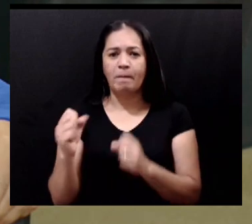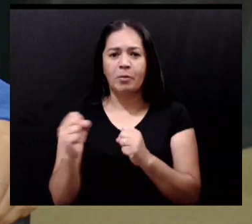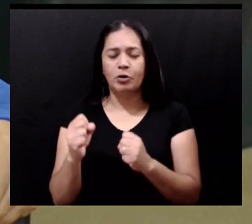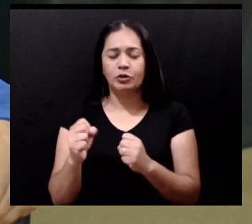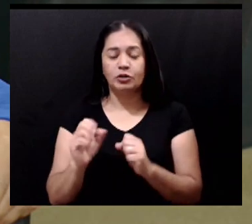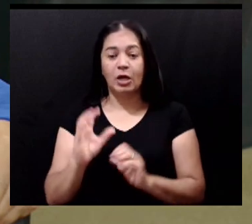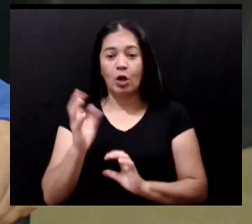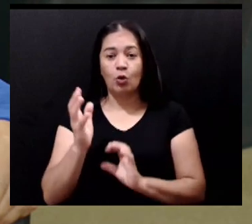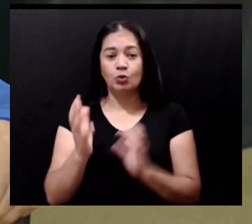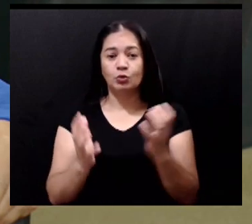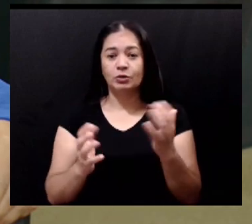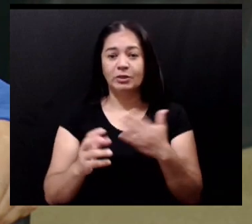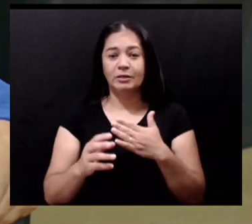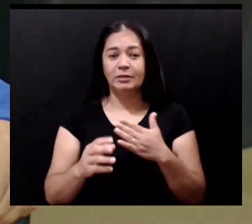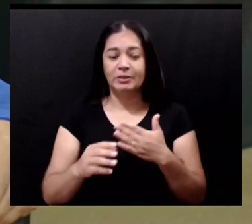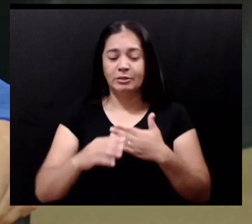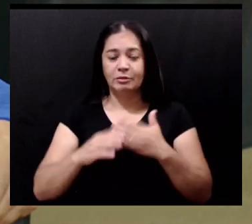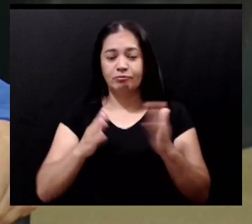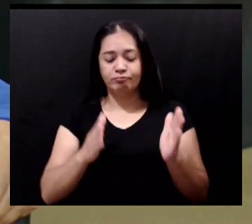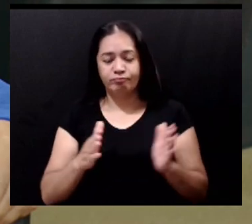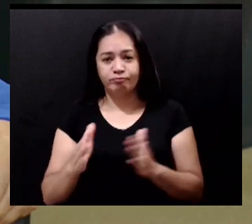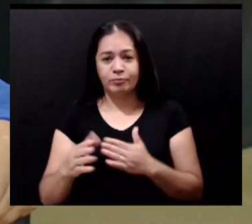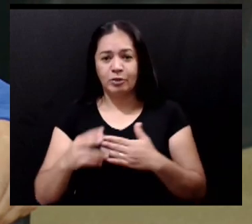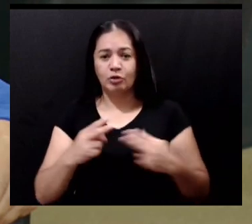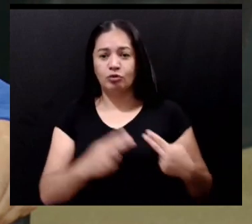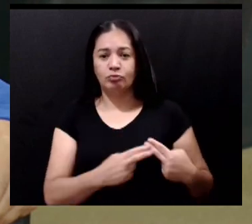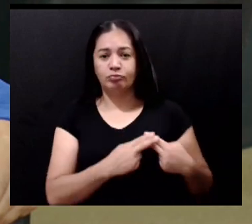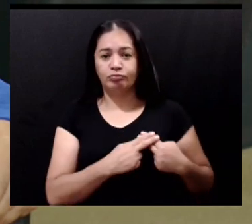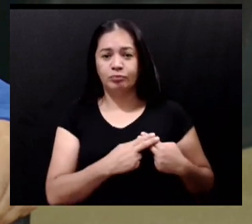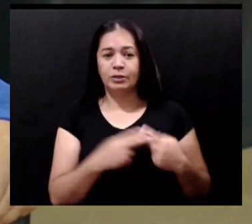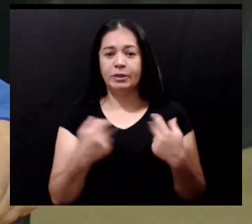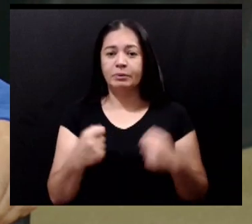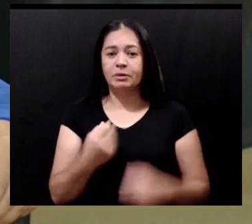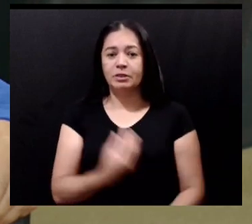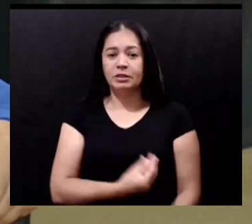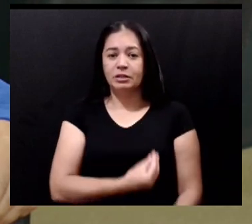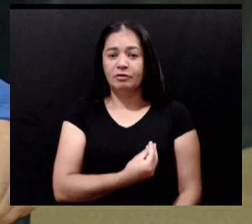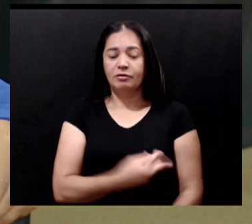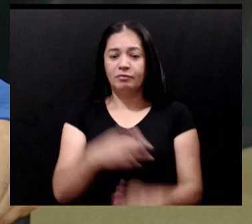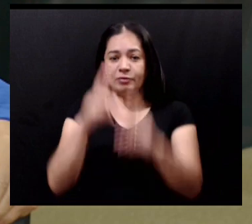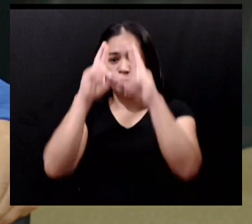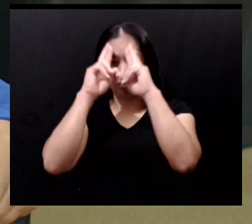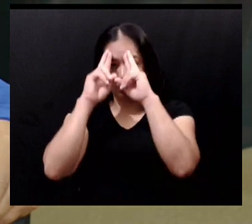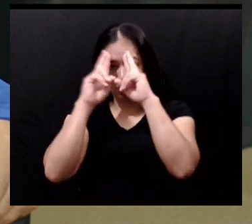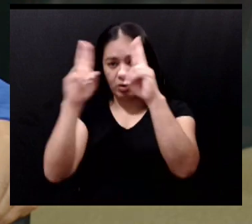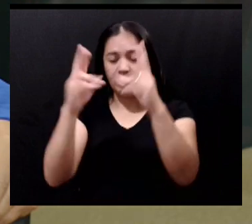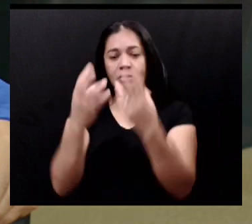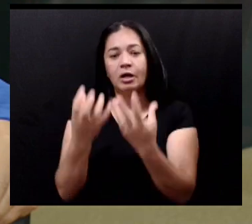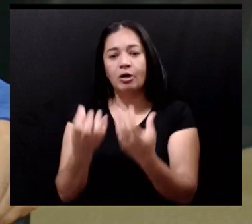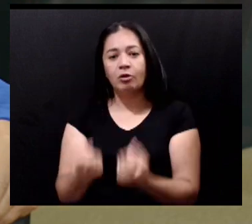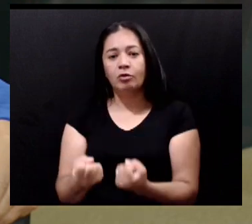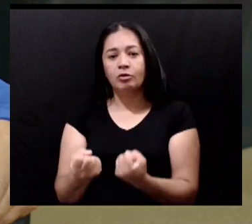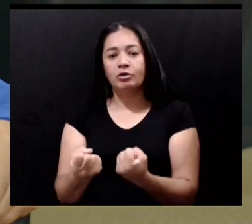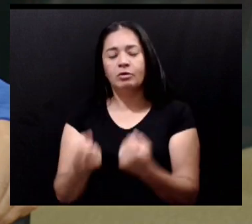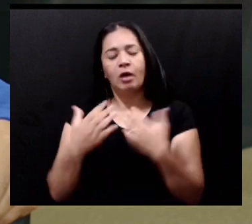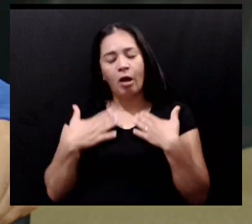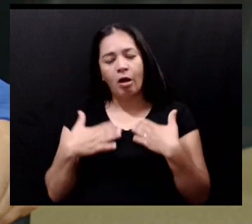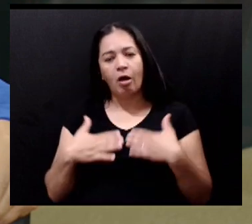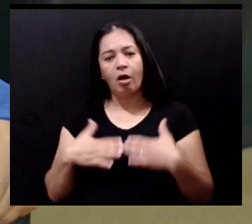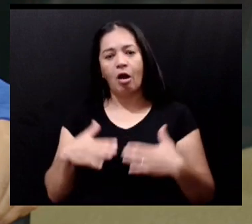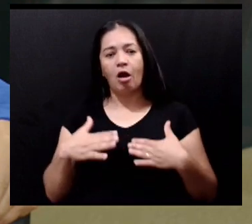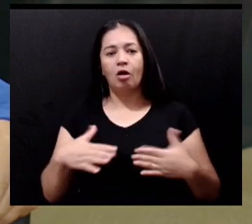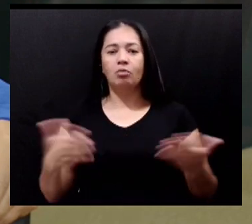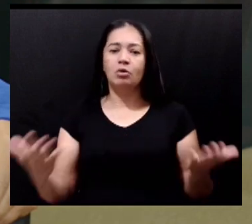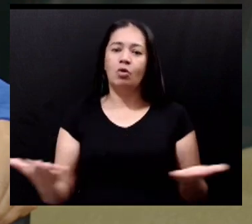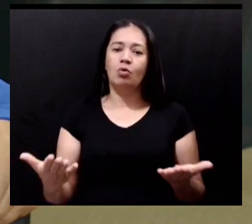esse processo precisa ser vivido com respeito, acolhimento e sem pressa. Hoje nós vamos conhecer melhor o conceito de luto humanizado, que